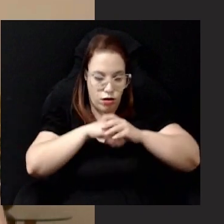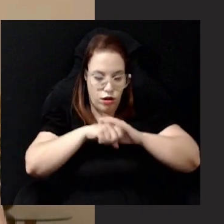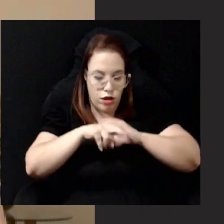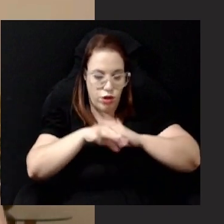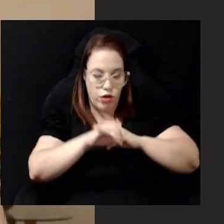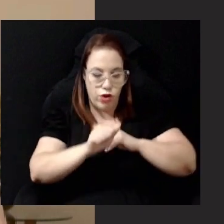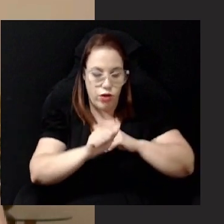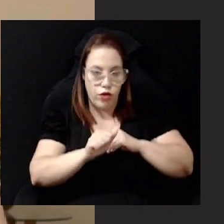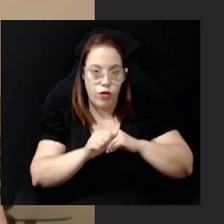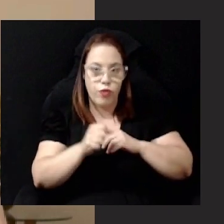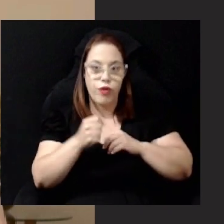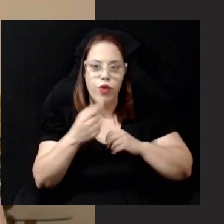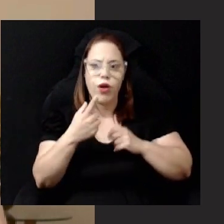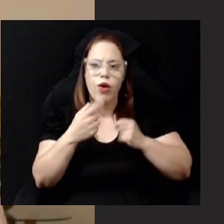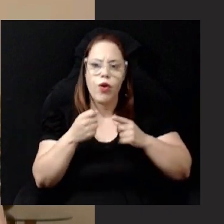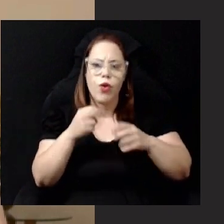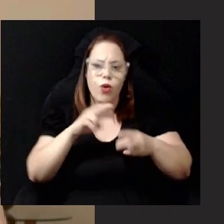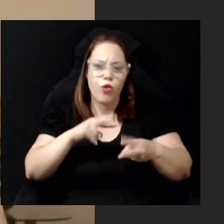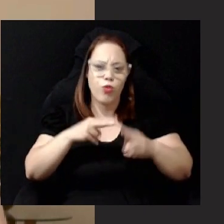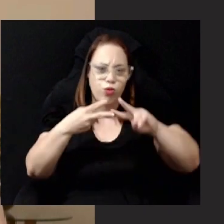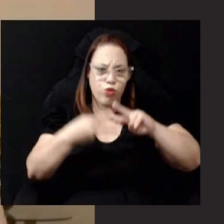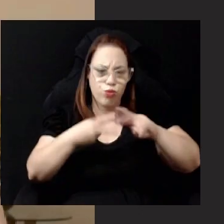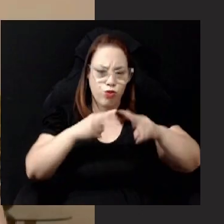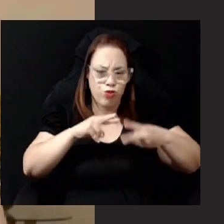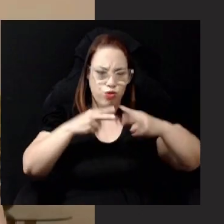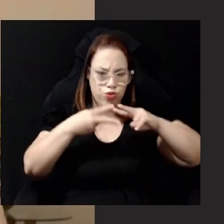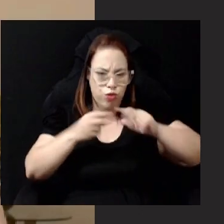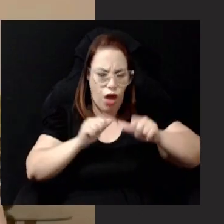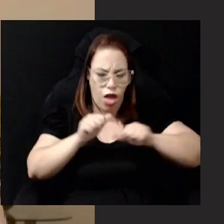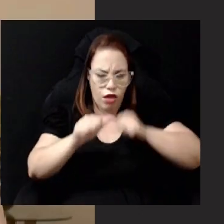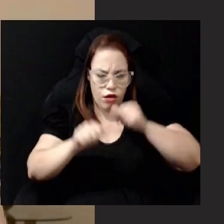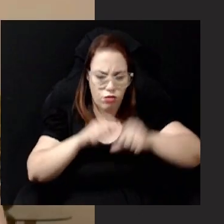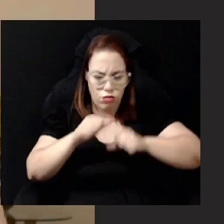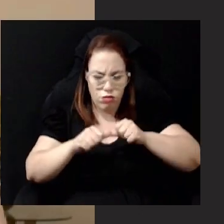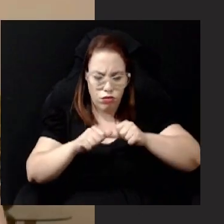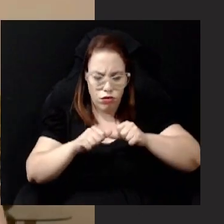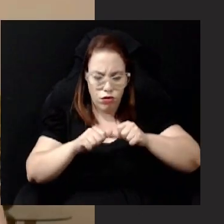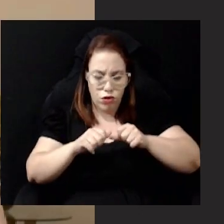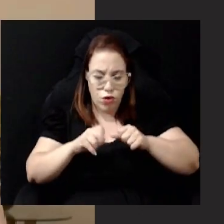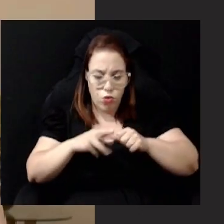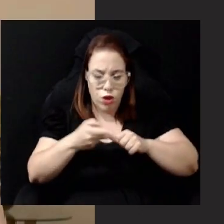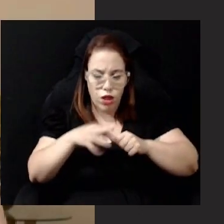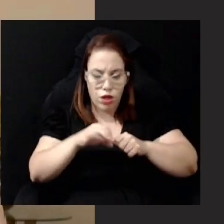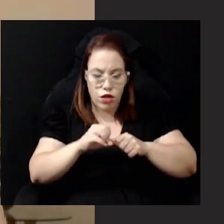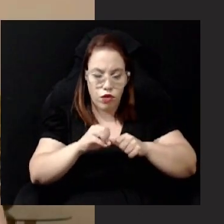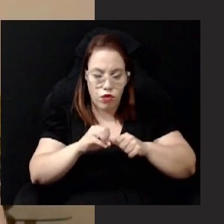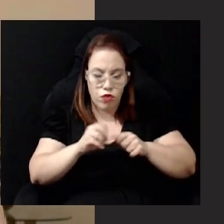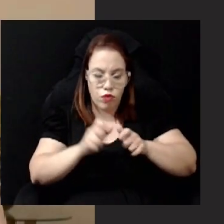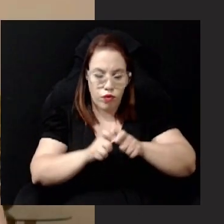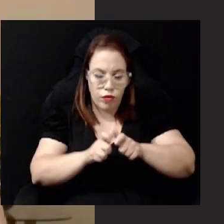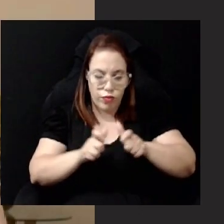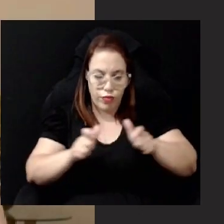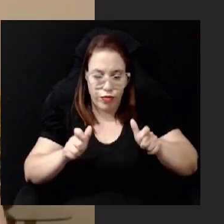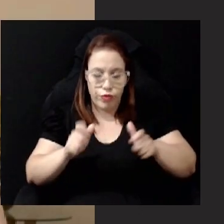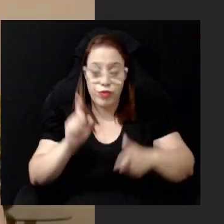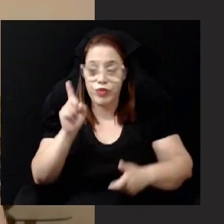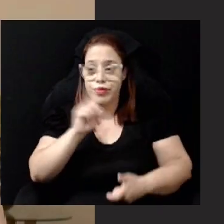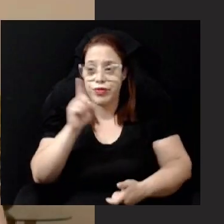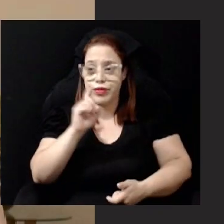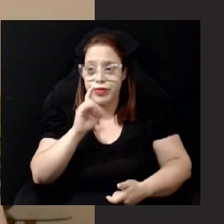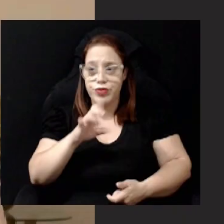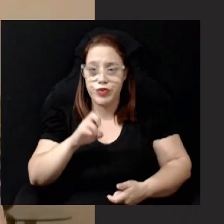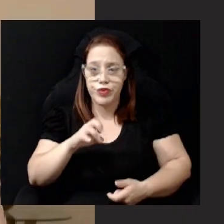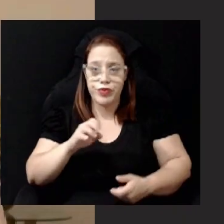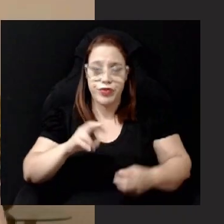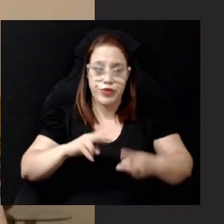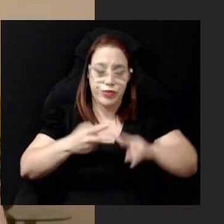células, algum gene que sofreu alguma transformação ou alguma mutação. Na maioria das vezes não são